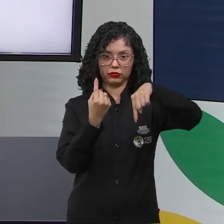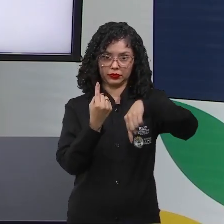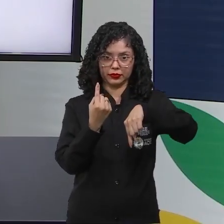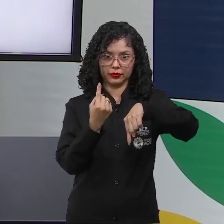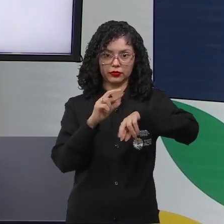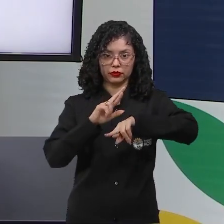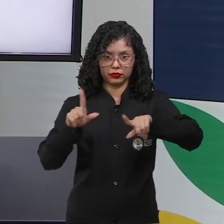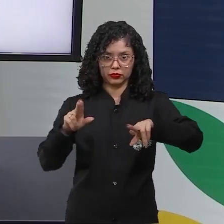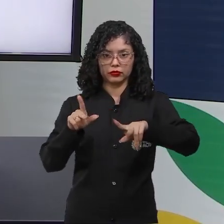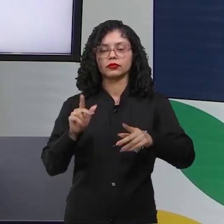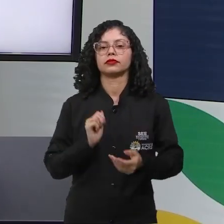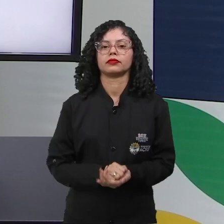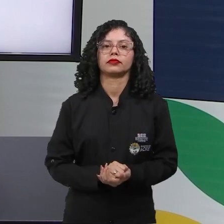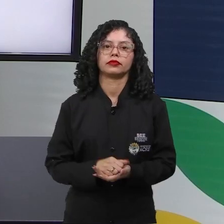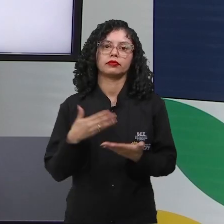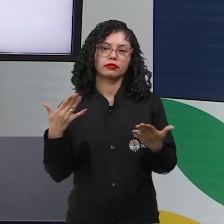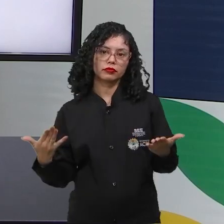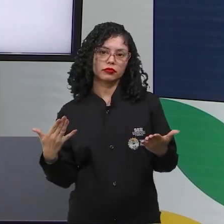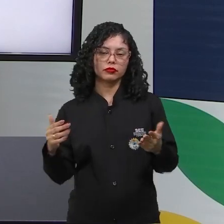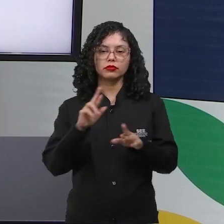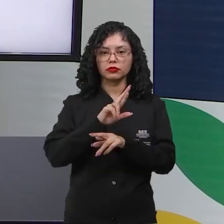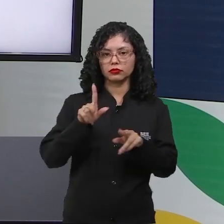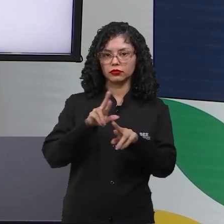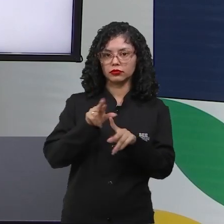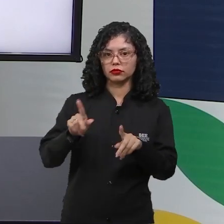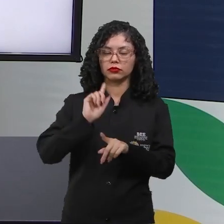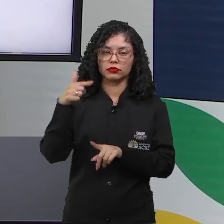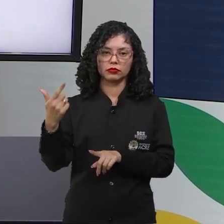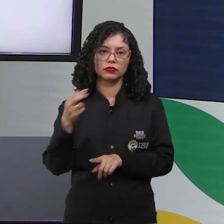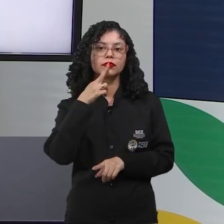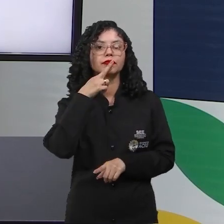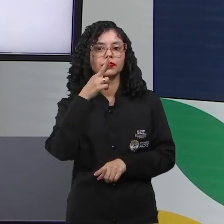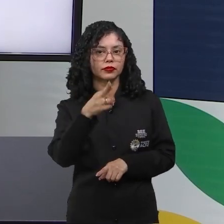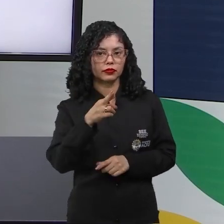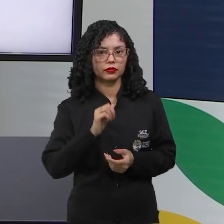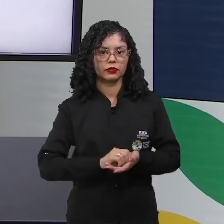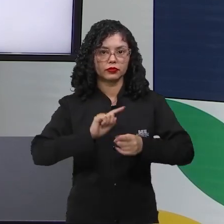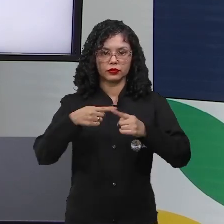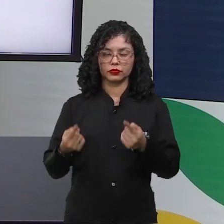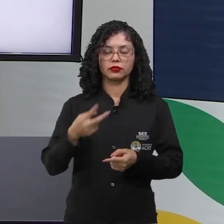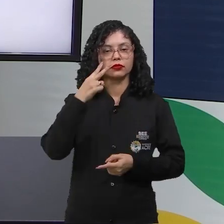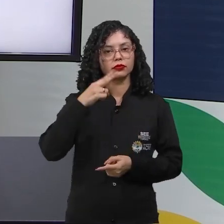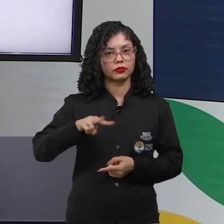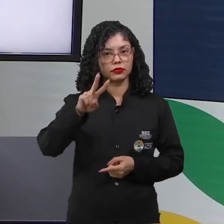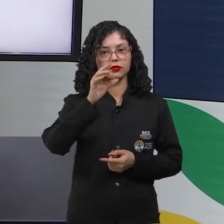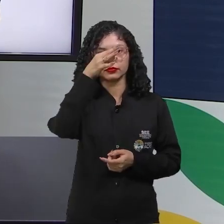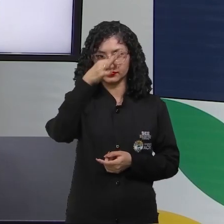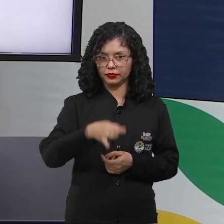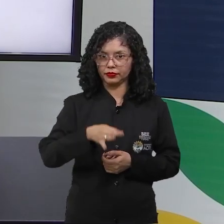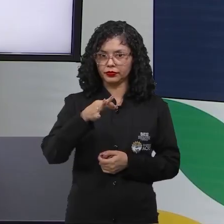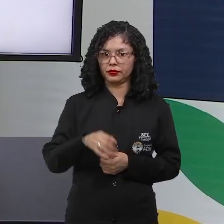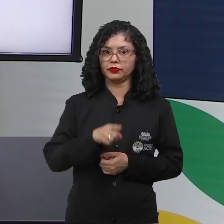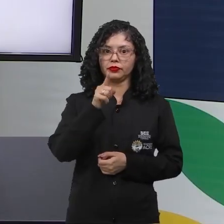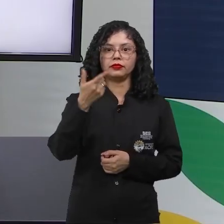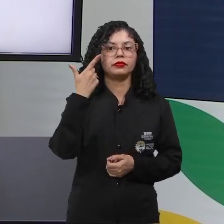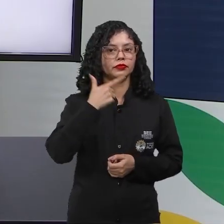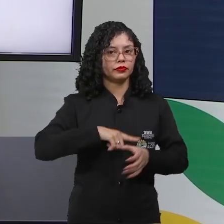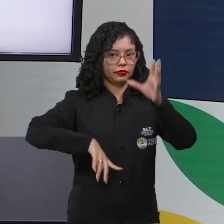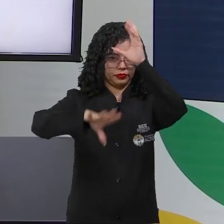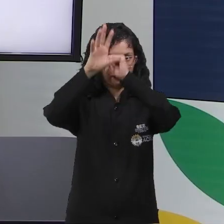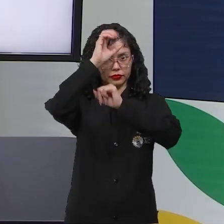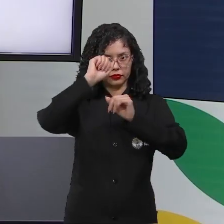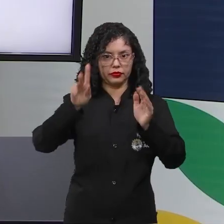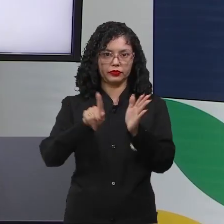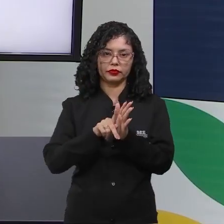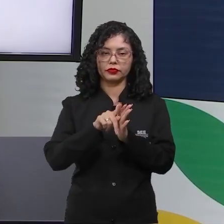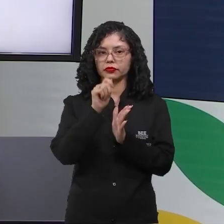proporcionais. É um método um pouco diferente de resolver, mas você vai ver que vai dar certo e você vai aprender,